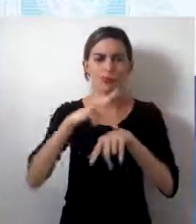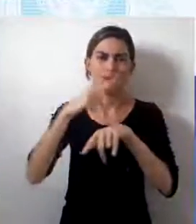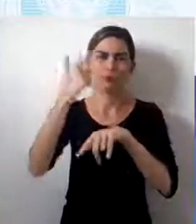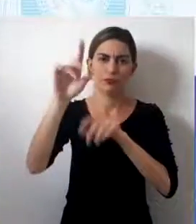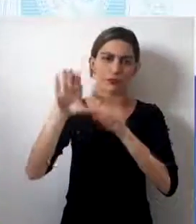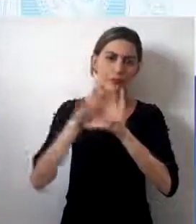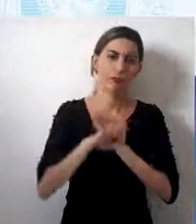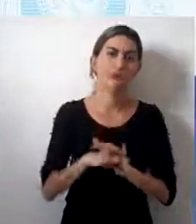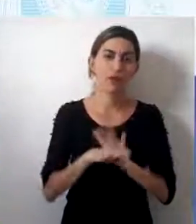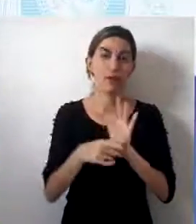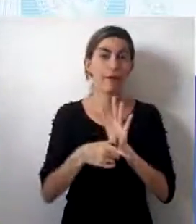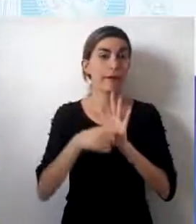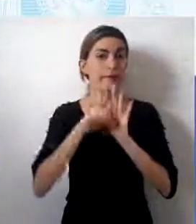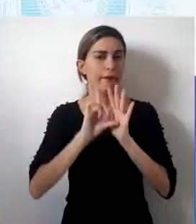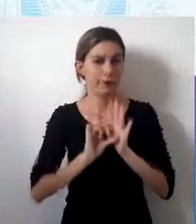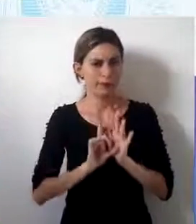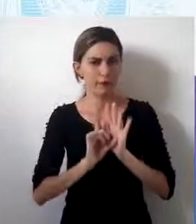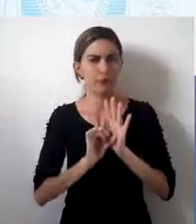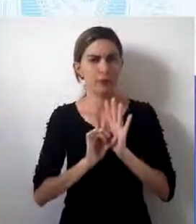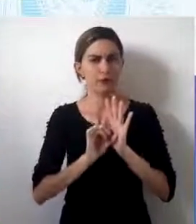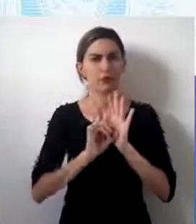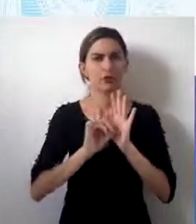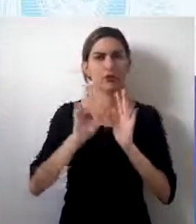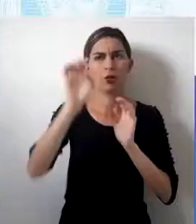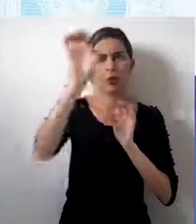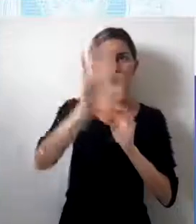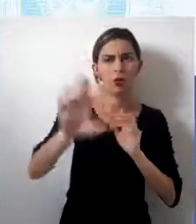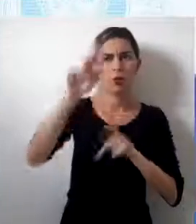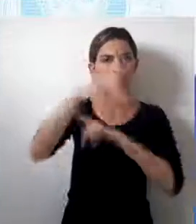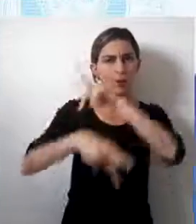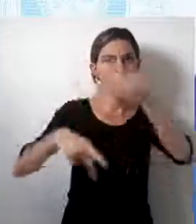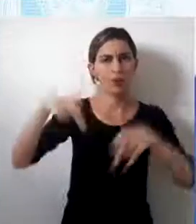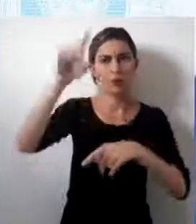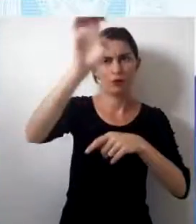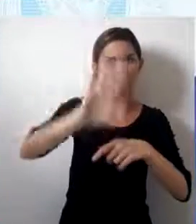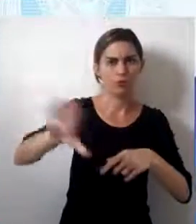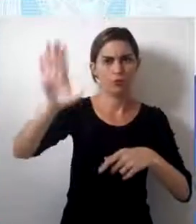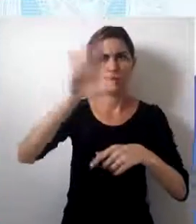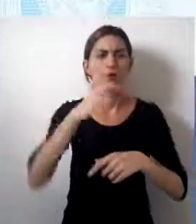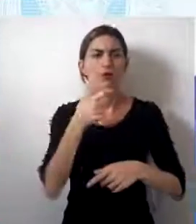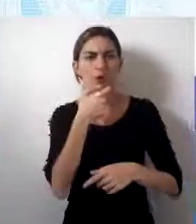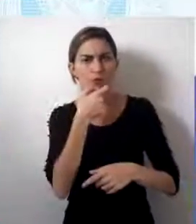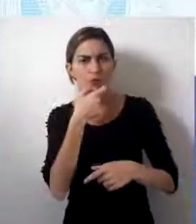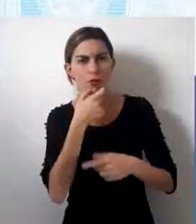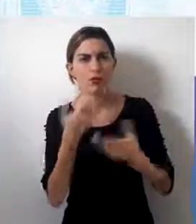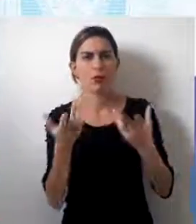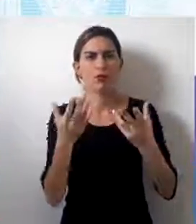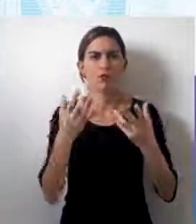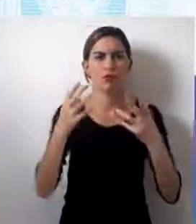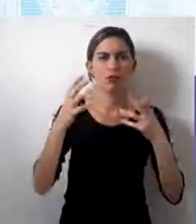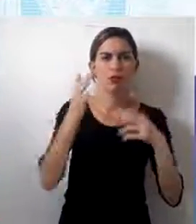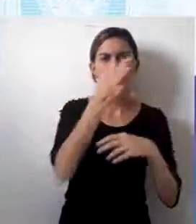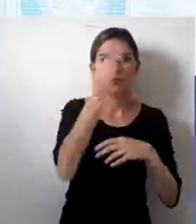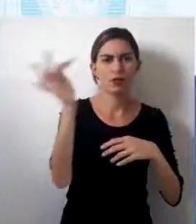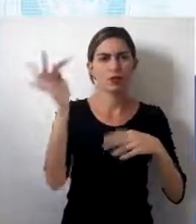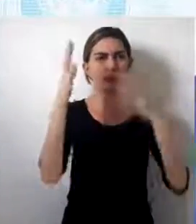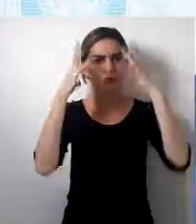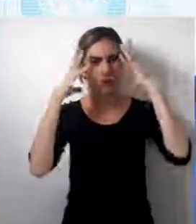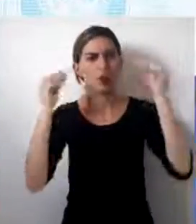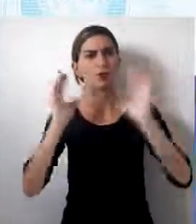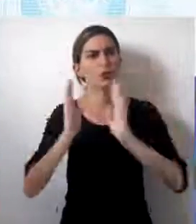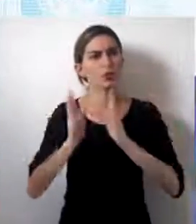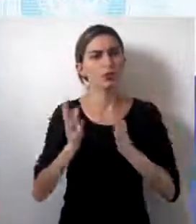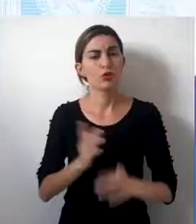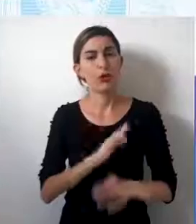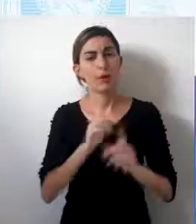que antes desses momentos, os povos europeus, ingleses, franceses, holandeses, já tinham passado aqui. Mas no